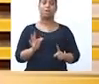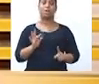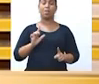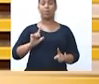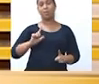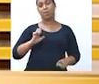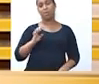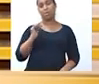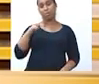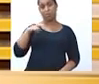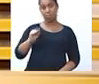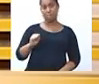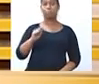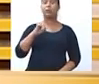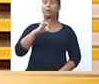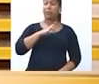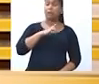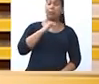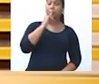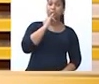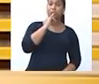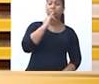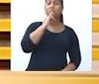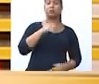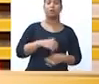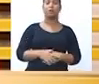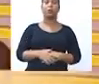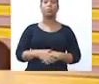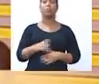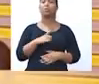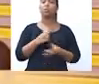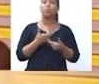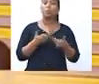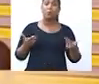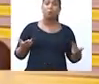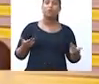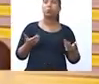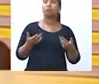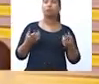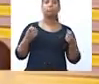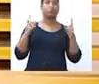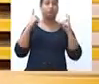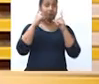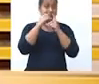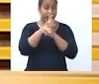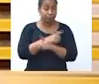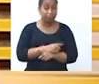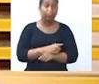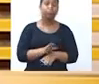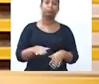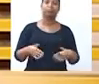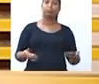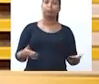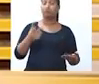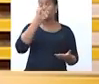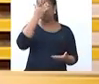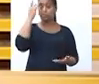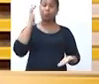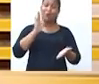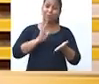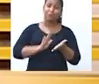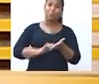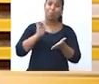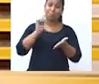Né? Então, você tem, por exemplo, um fundo muito complexo, e aí a pessoa tocou,